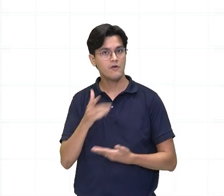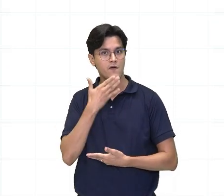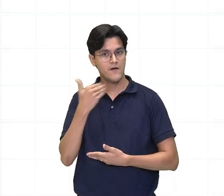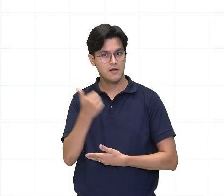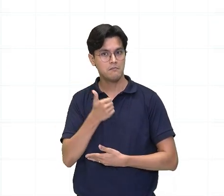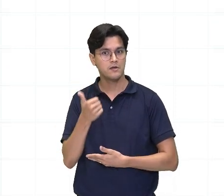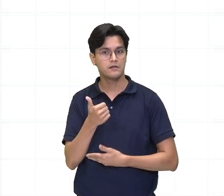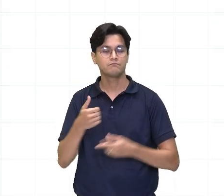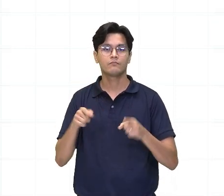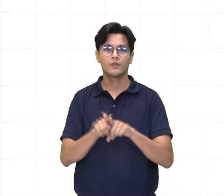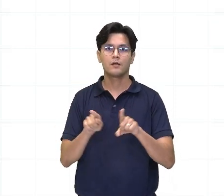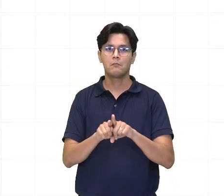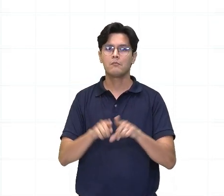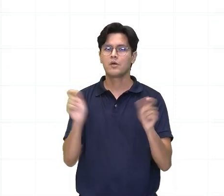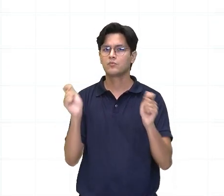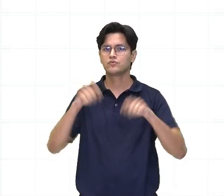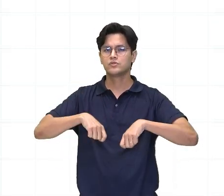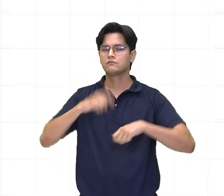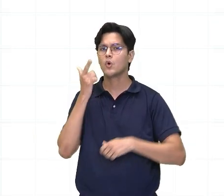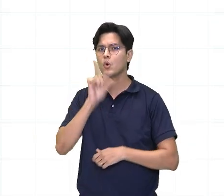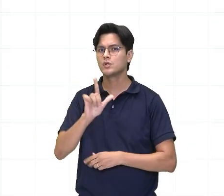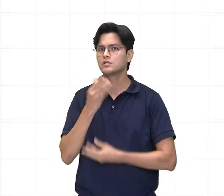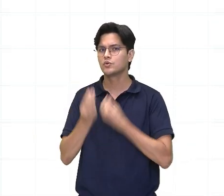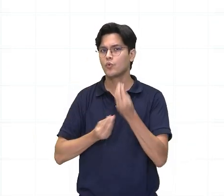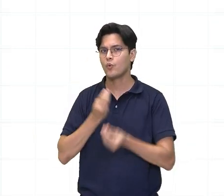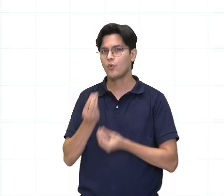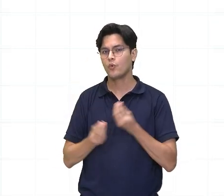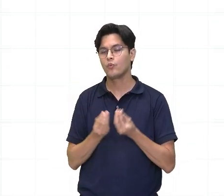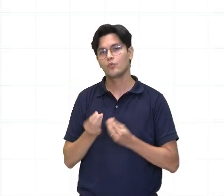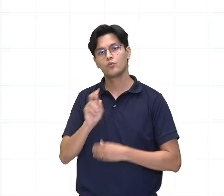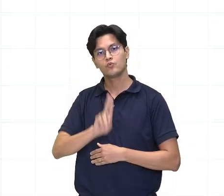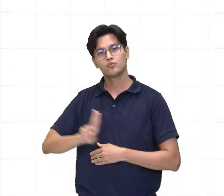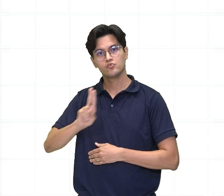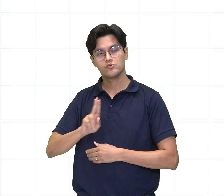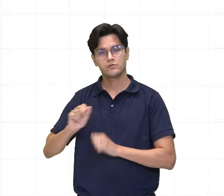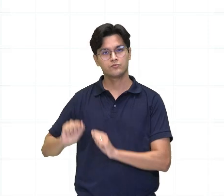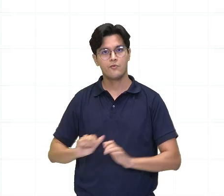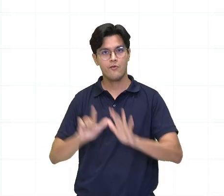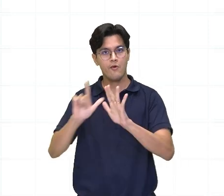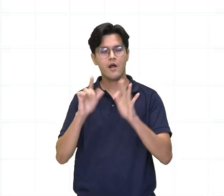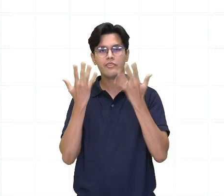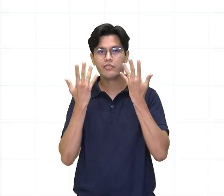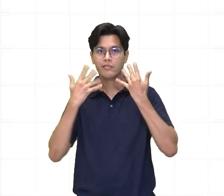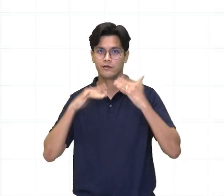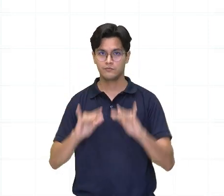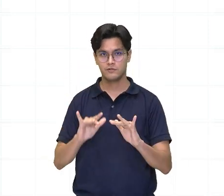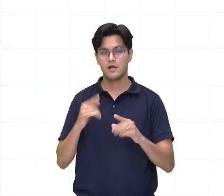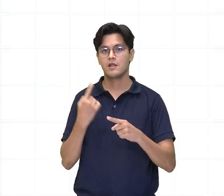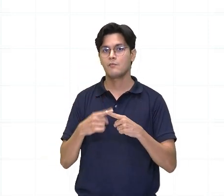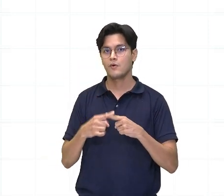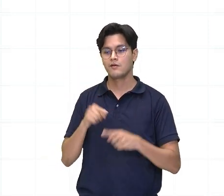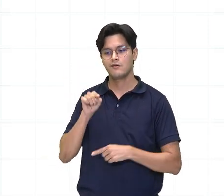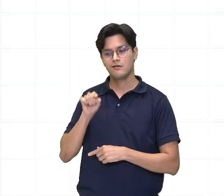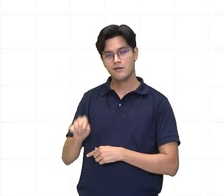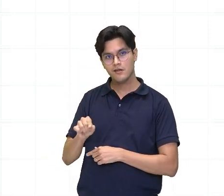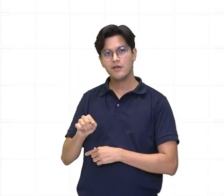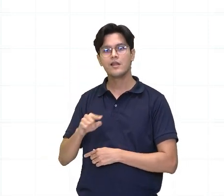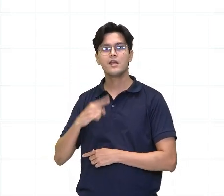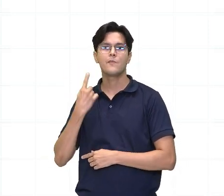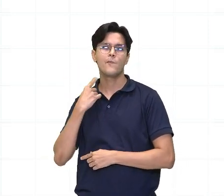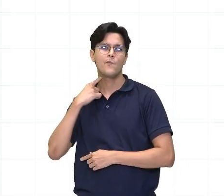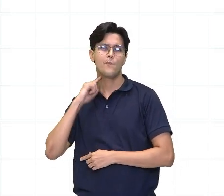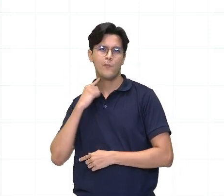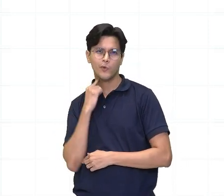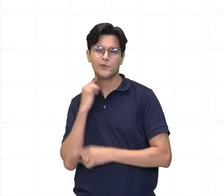ser também obtida através do gás natural, né, que é menos poluente do que os derivados